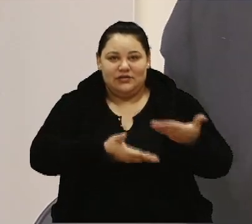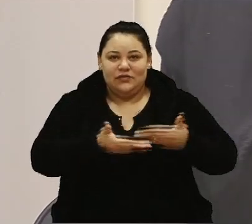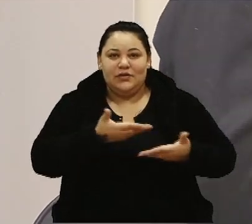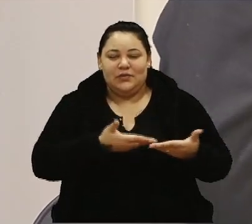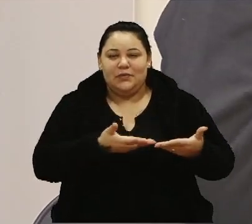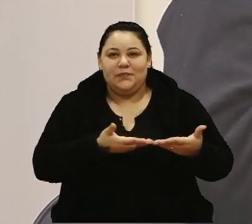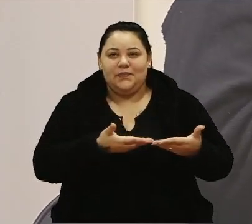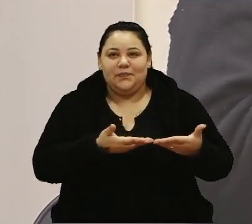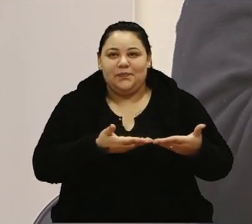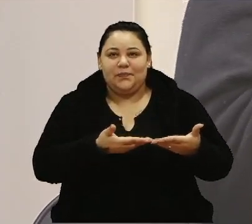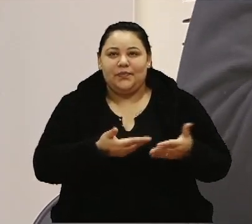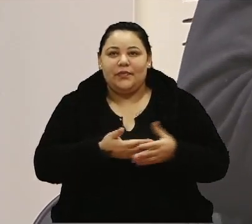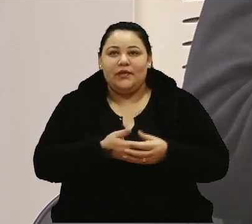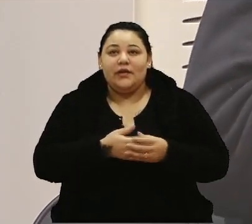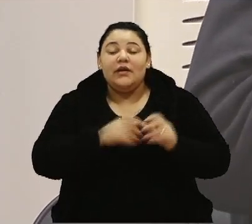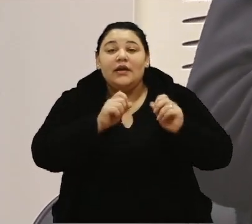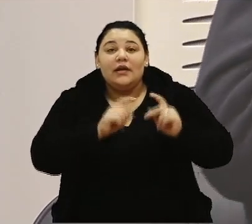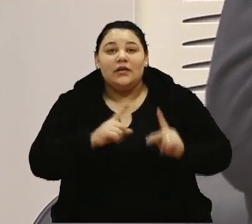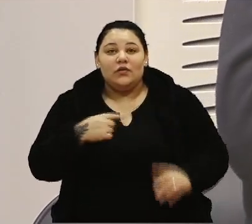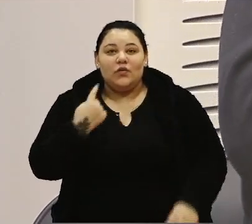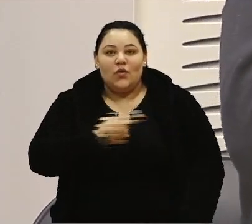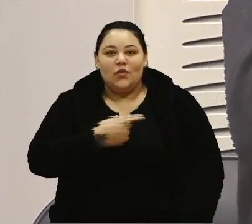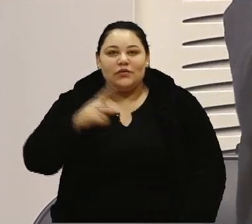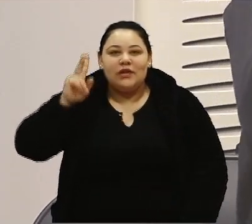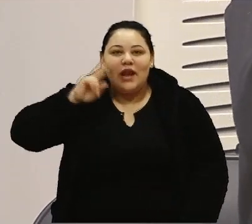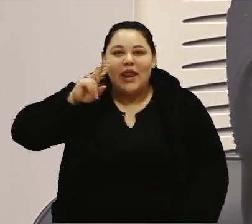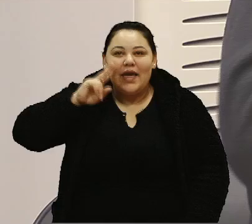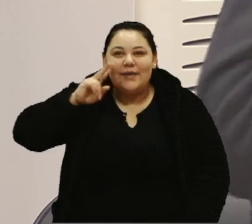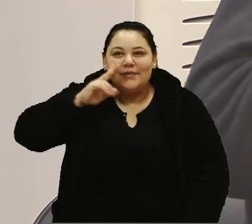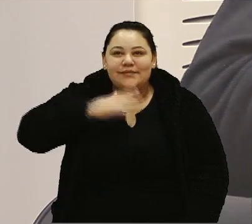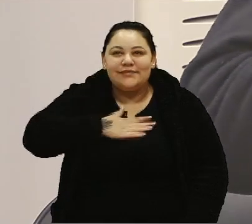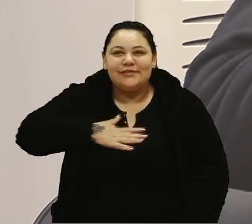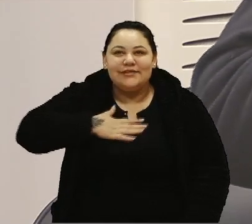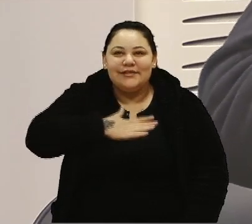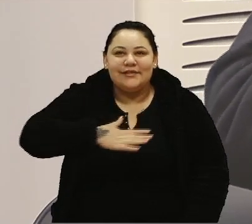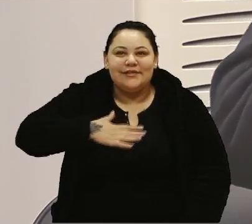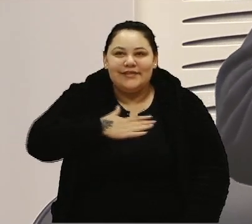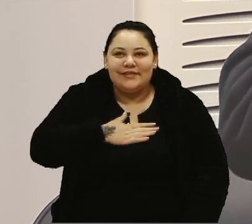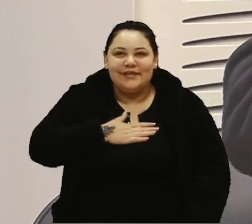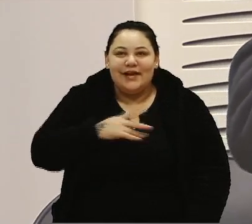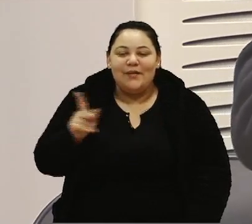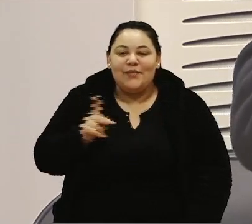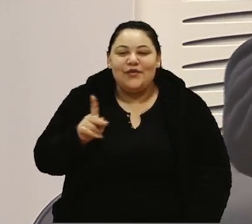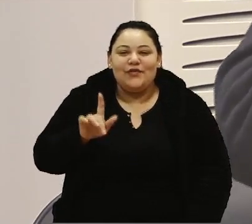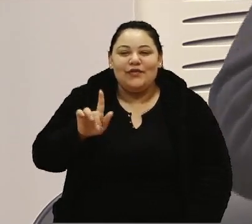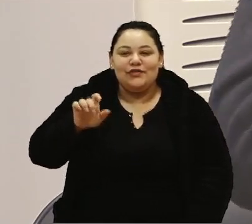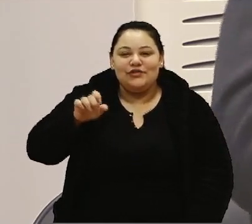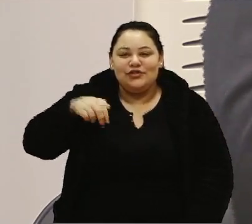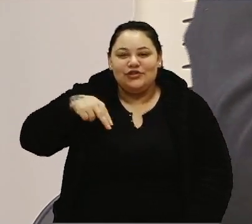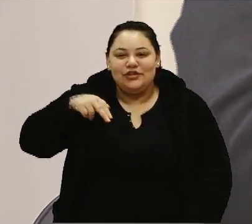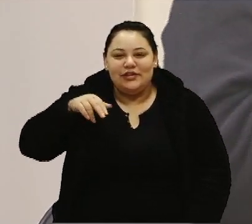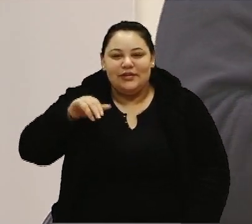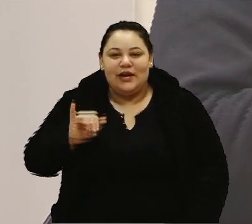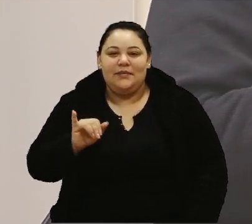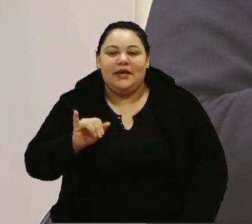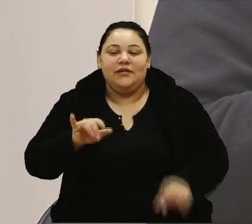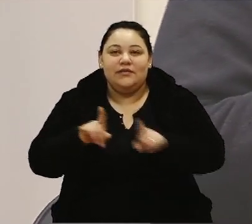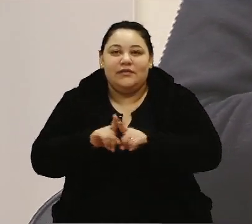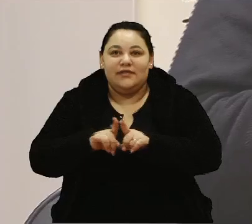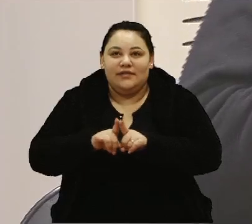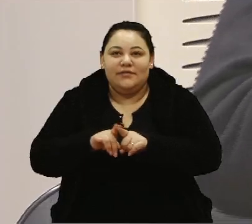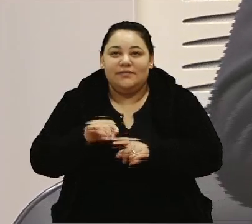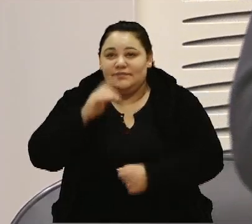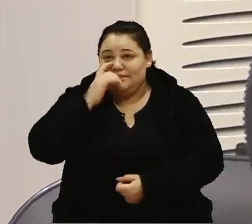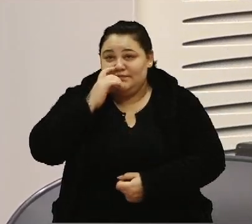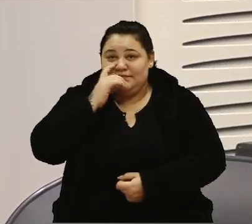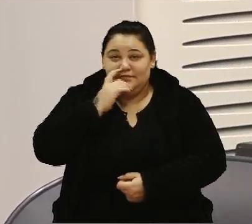Infância. Quem de nós não lembra da saudosa professora Geni Dalemole, que foi diretora da COMAI,